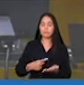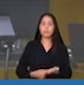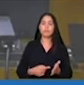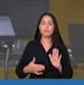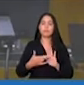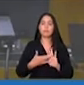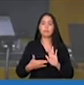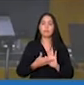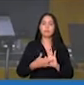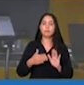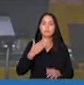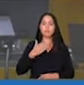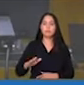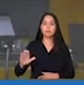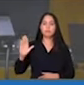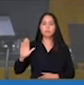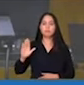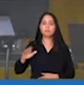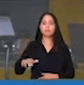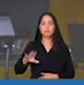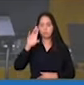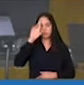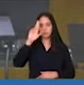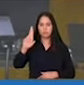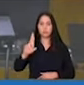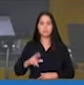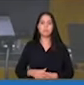todos os presentes em posição de